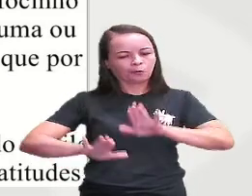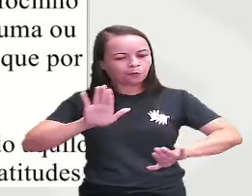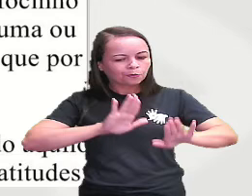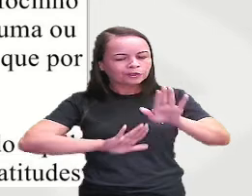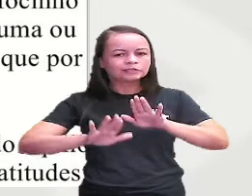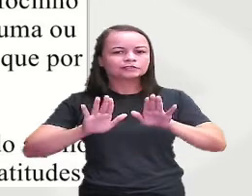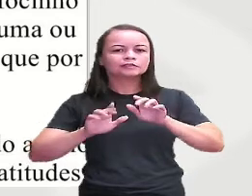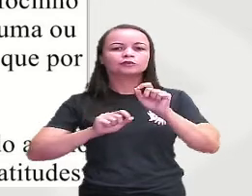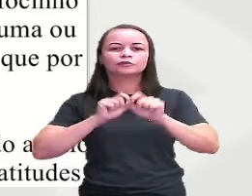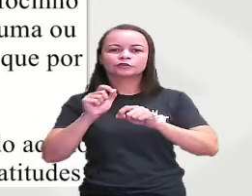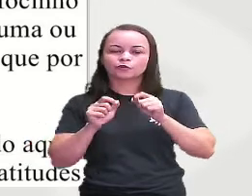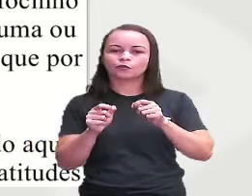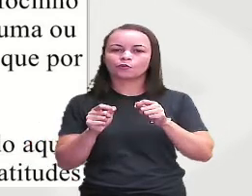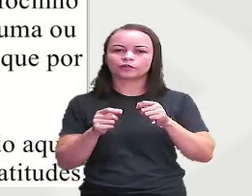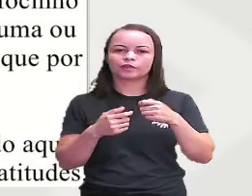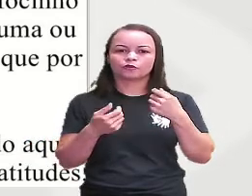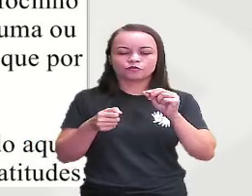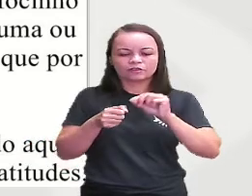as nossas